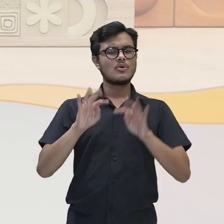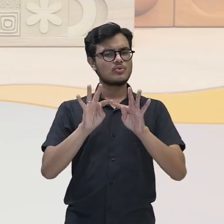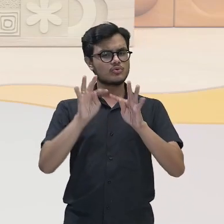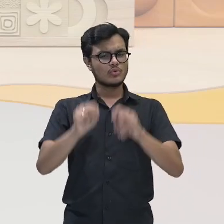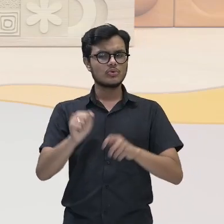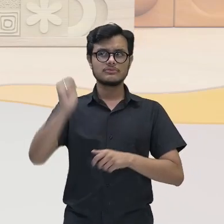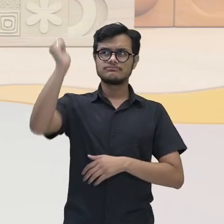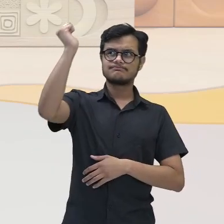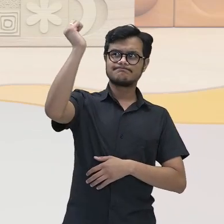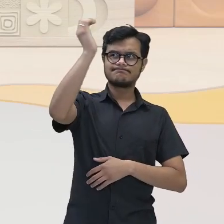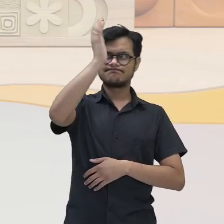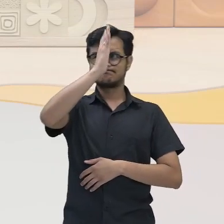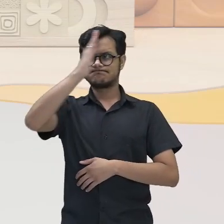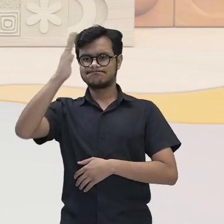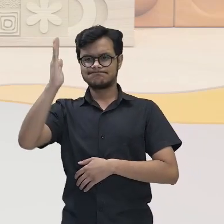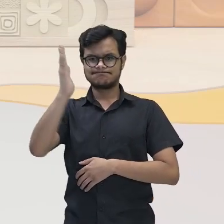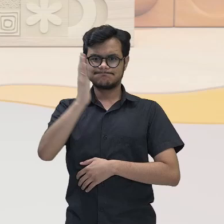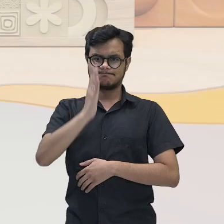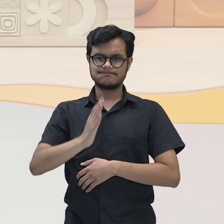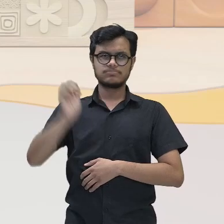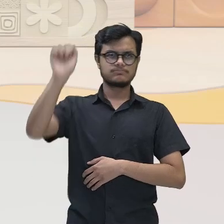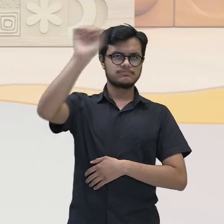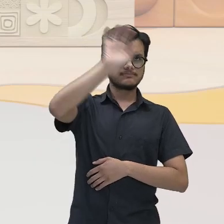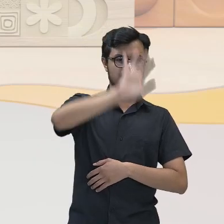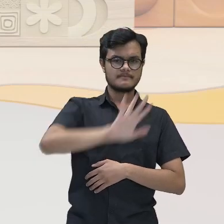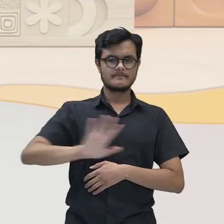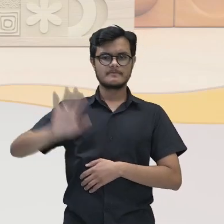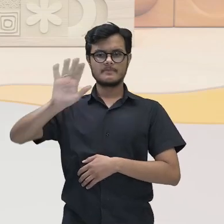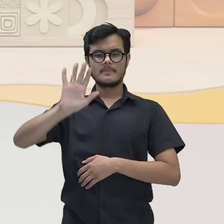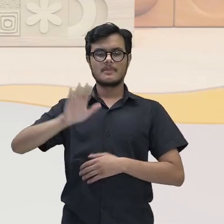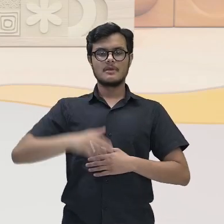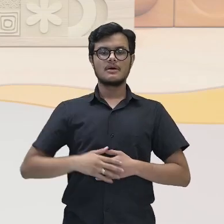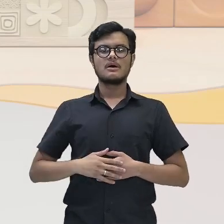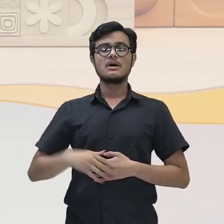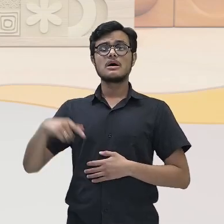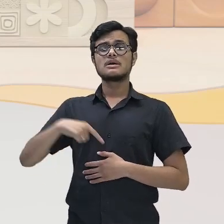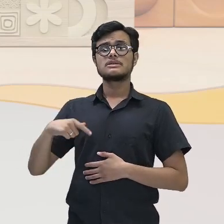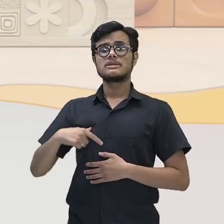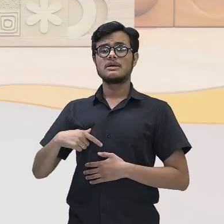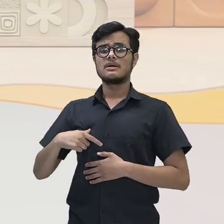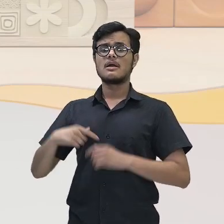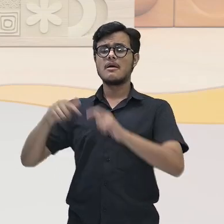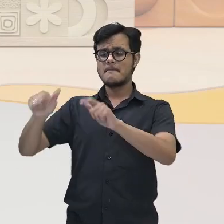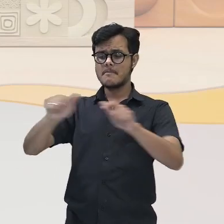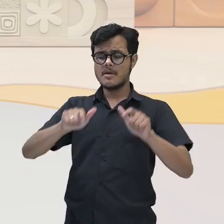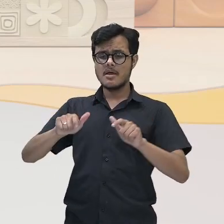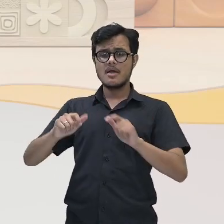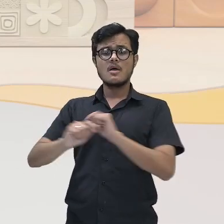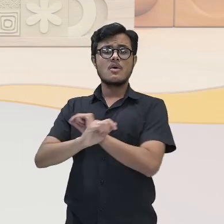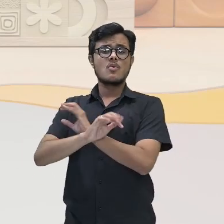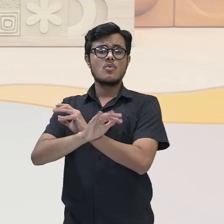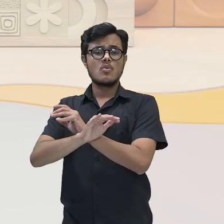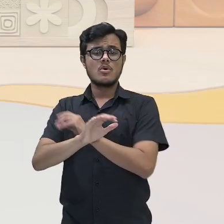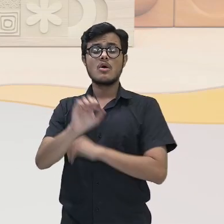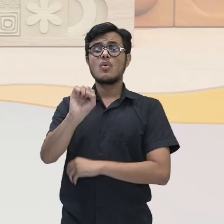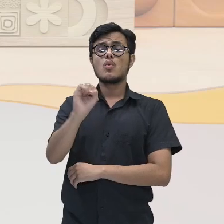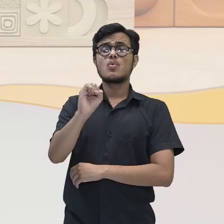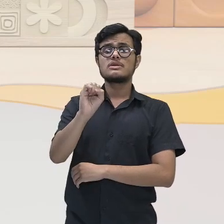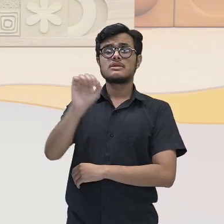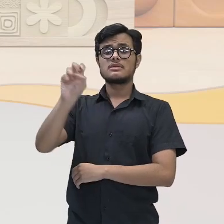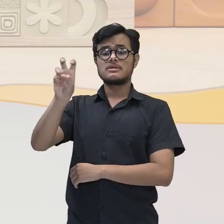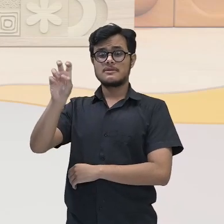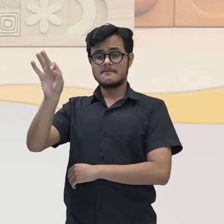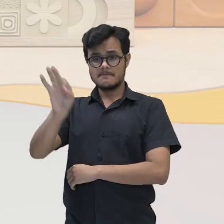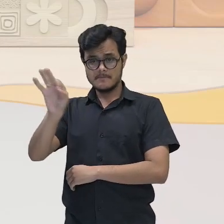bom? Então a gente tem aí a população urbana em aproximadamente 85%. Agora